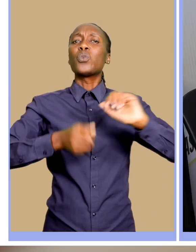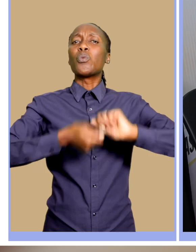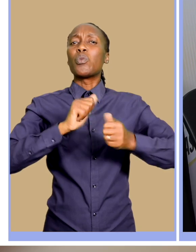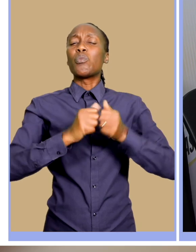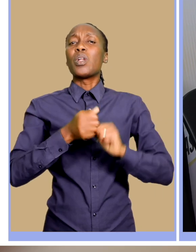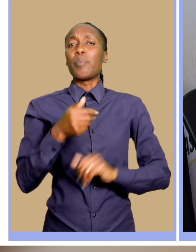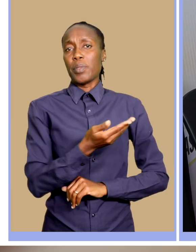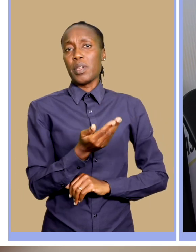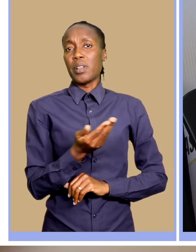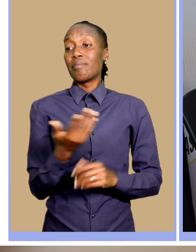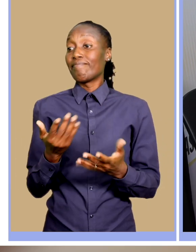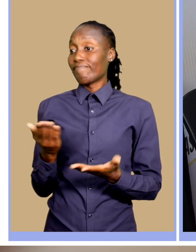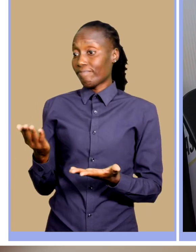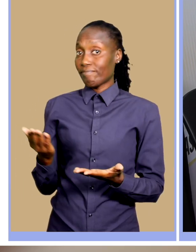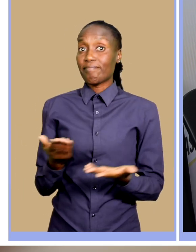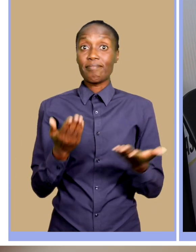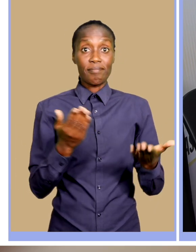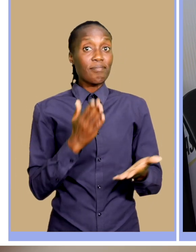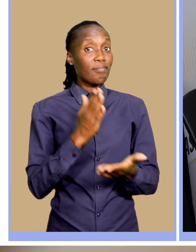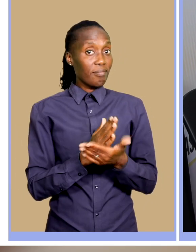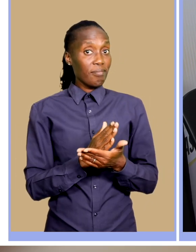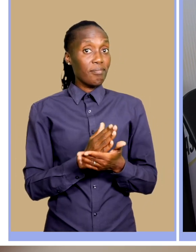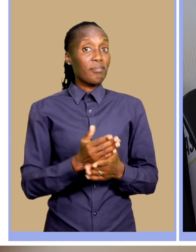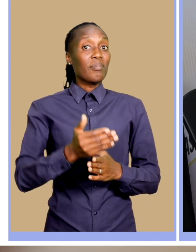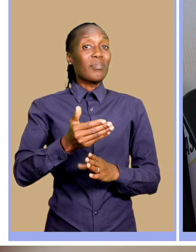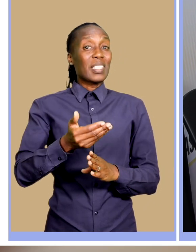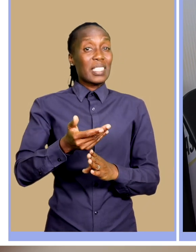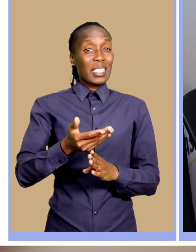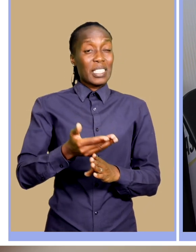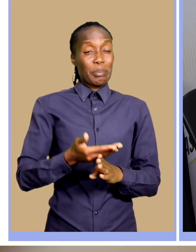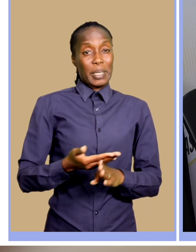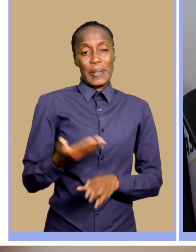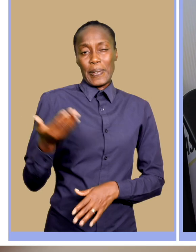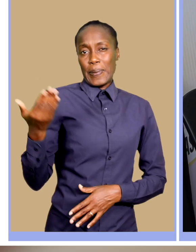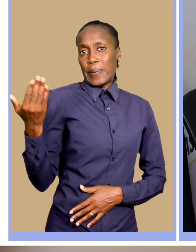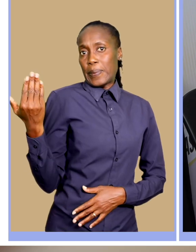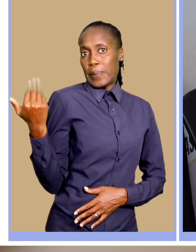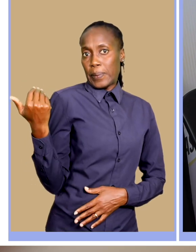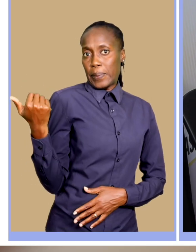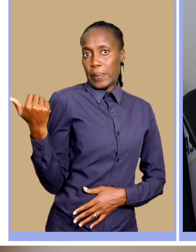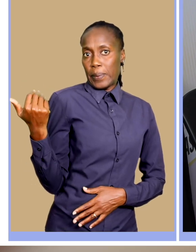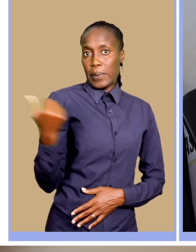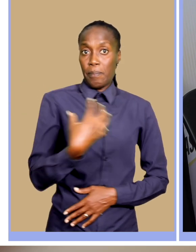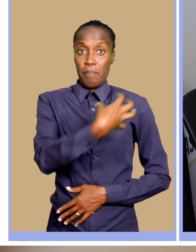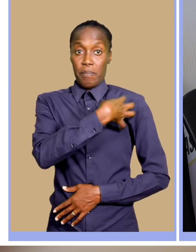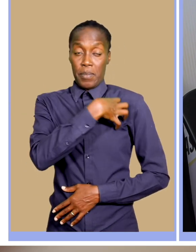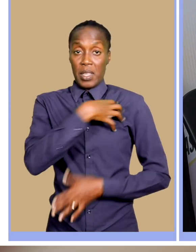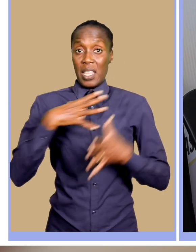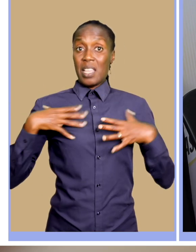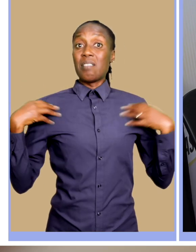Justamente, eu posso lhe contar de uma experiência recente que nós tivemos no Ministério da Saúde em